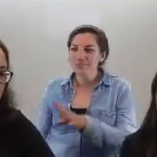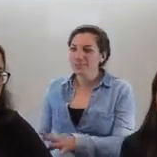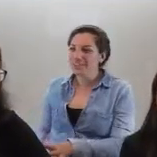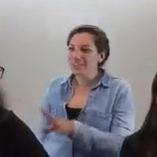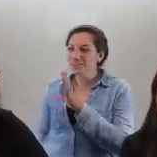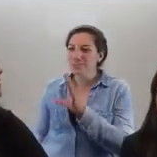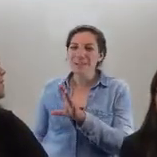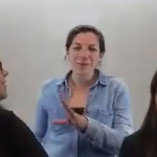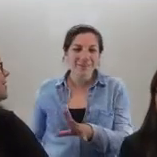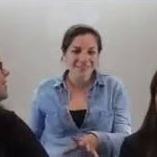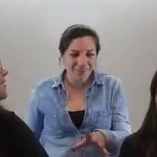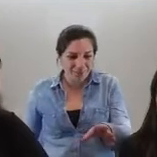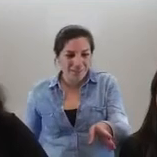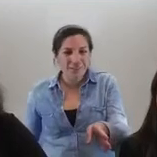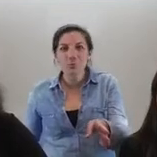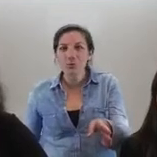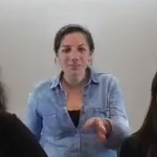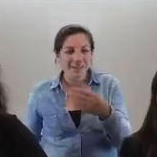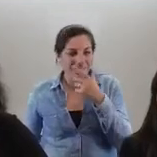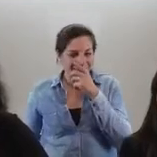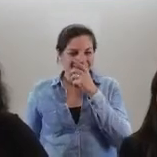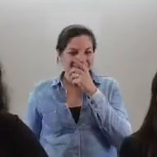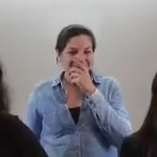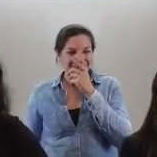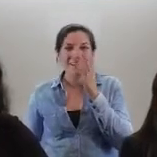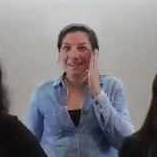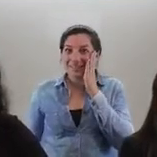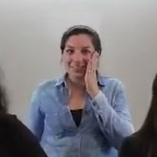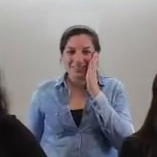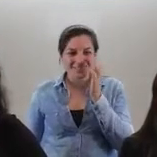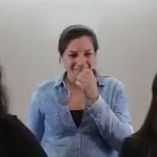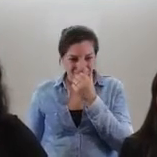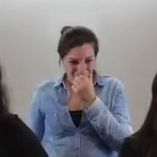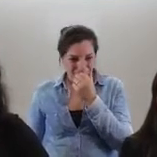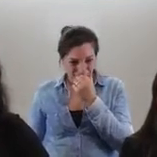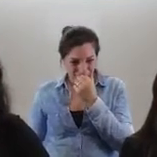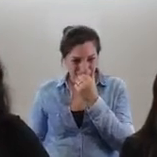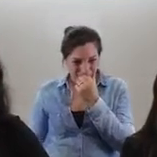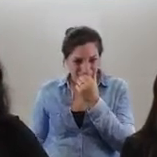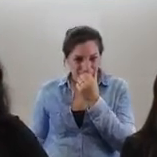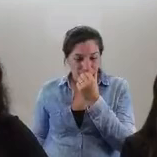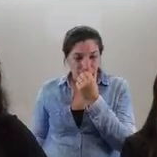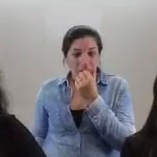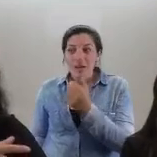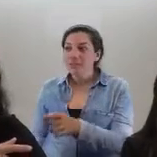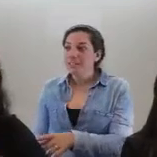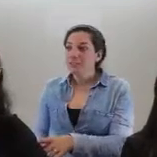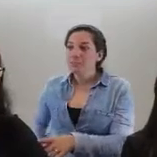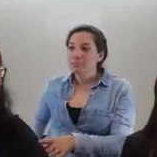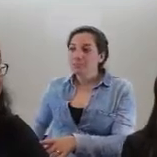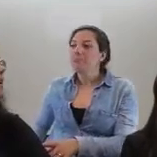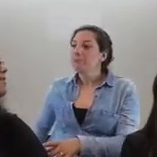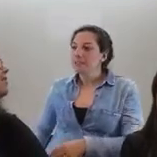lá perguntinha sobre o que é coesão. Faz a busca. Viu, gente? Facilitando a vida de vocês. É Tem